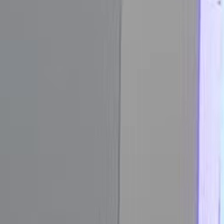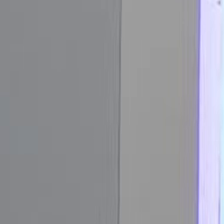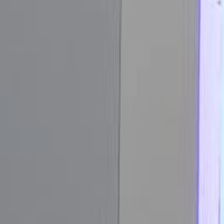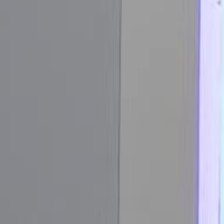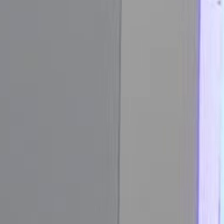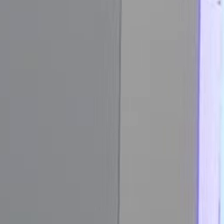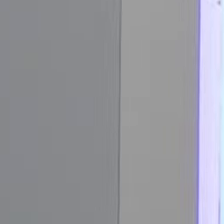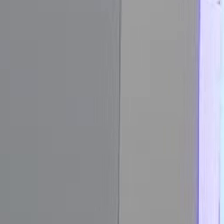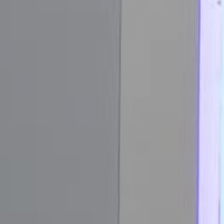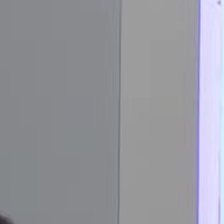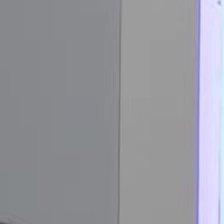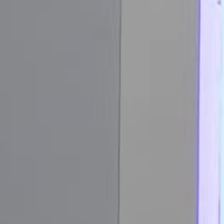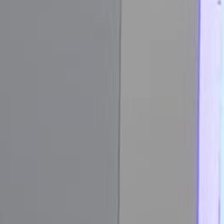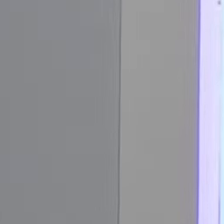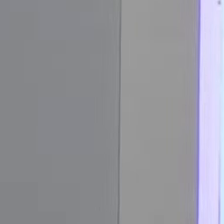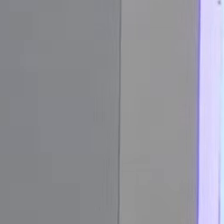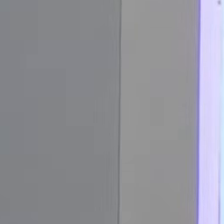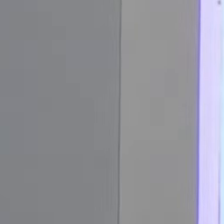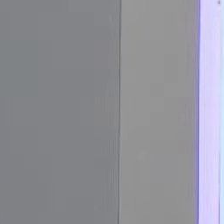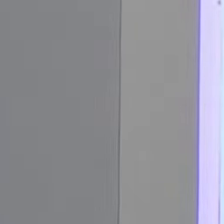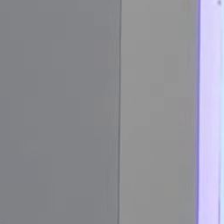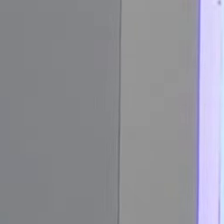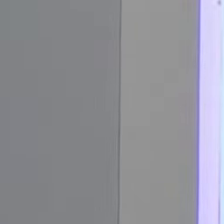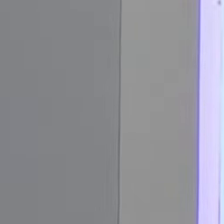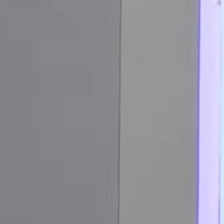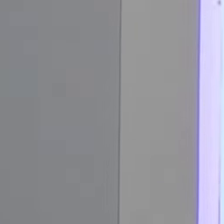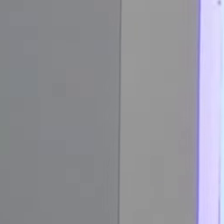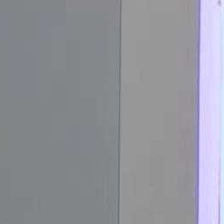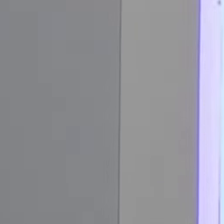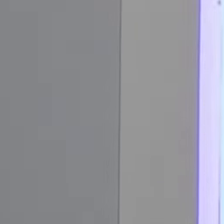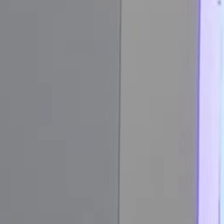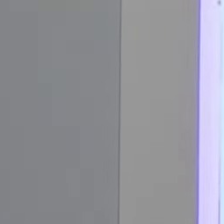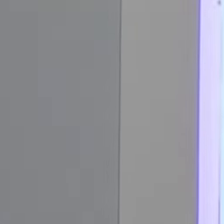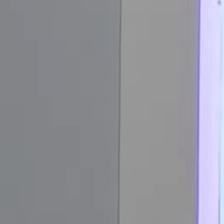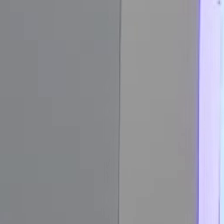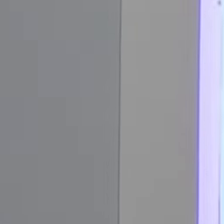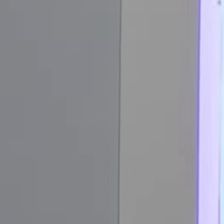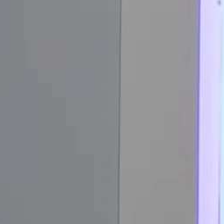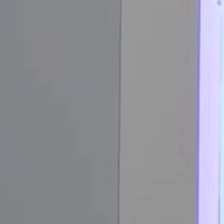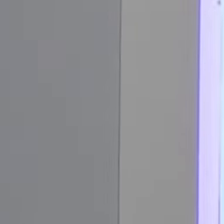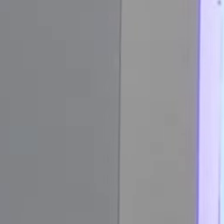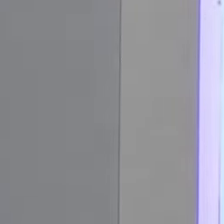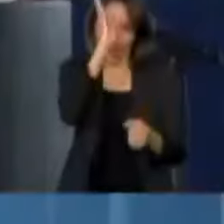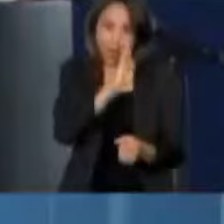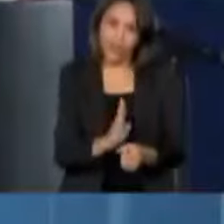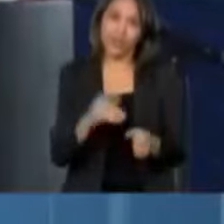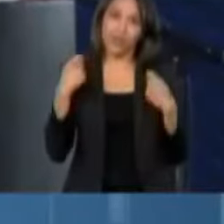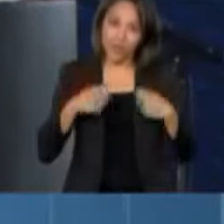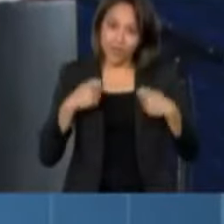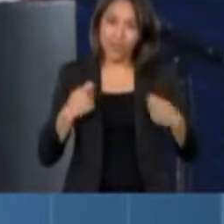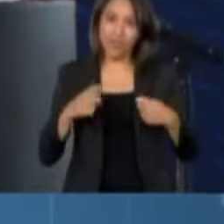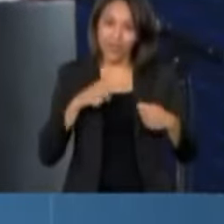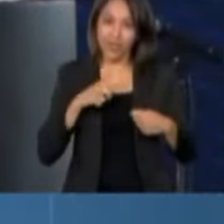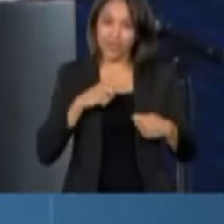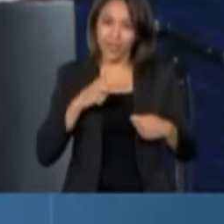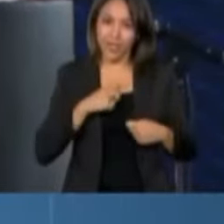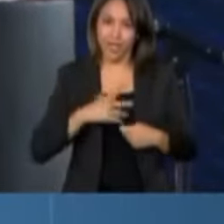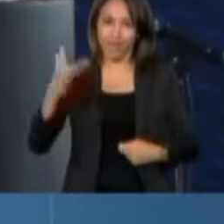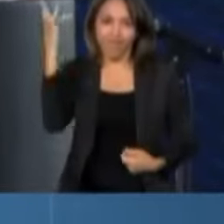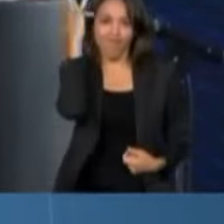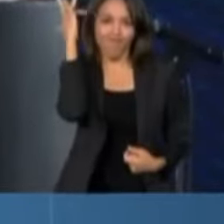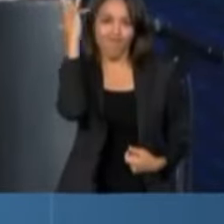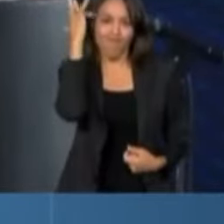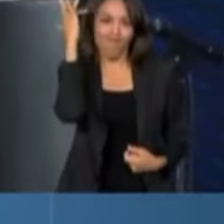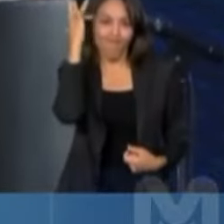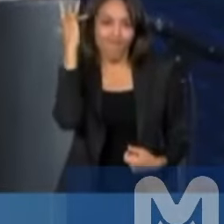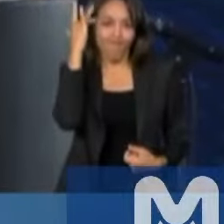teve já no início do mandato vários confrontos com os militares, né? Sem contar a tentativa de